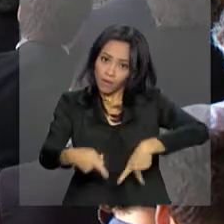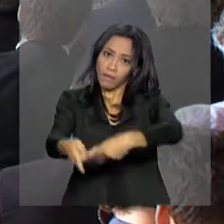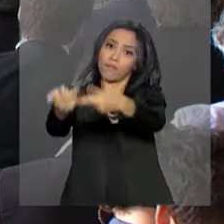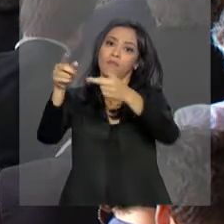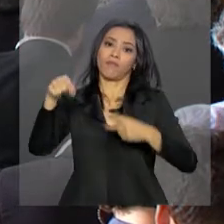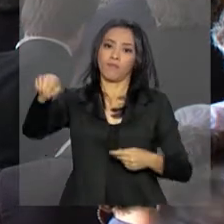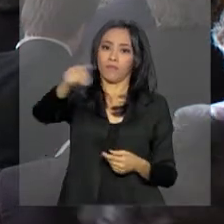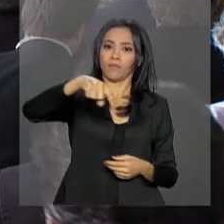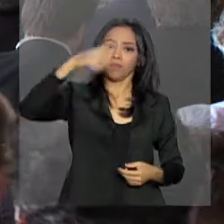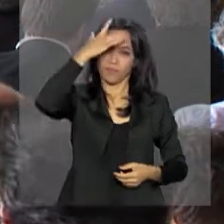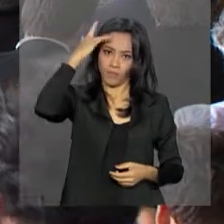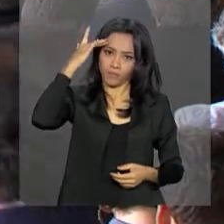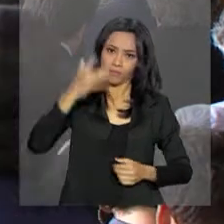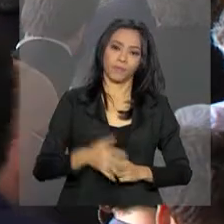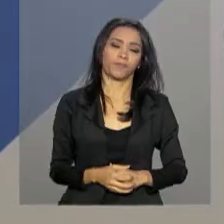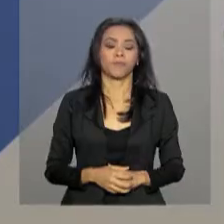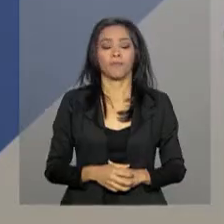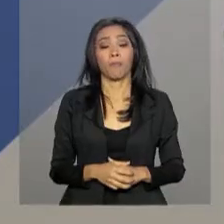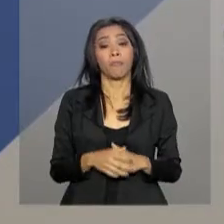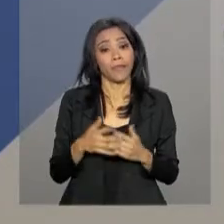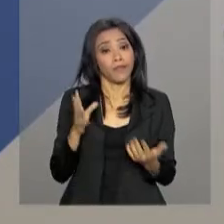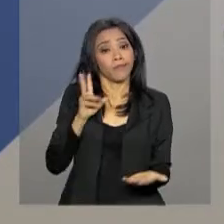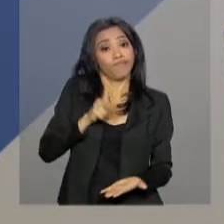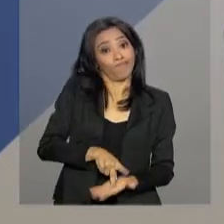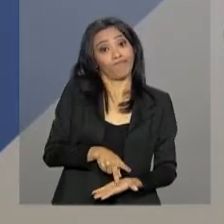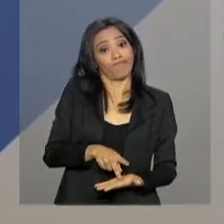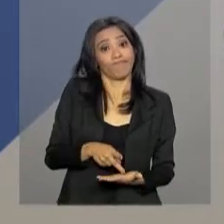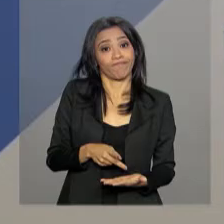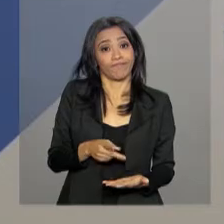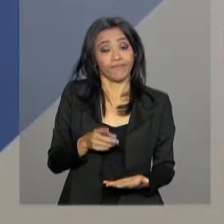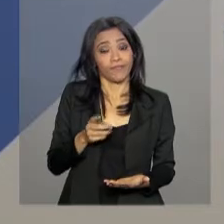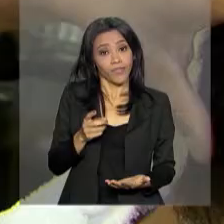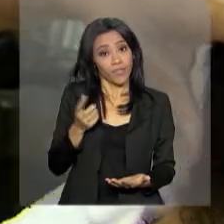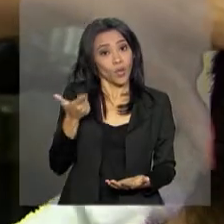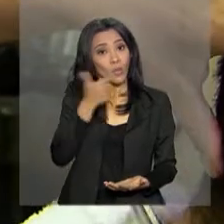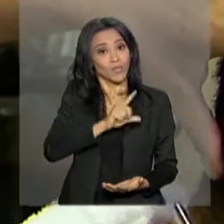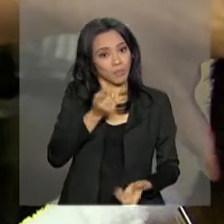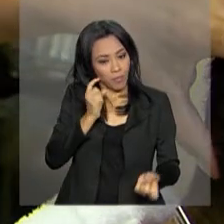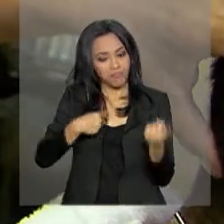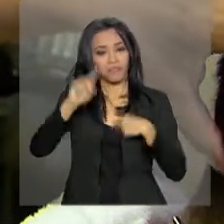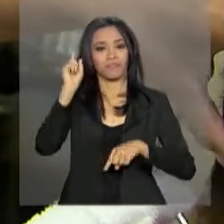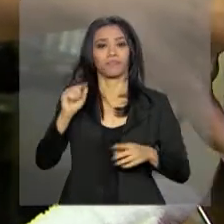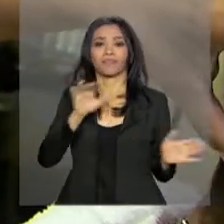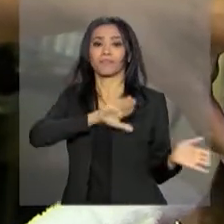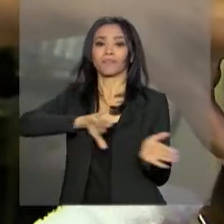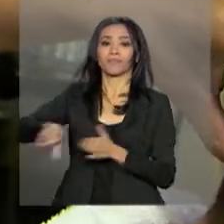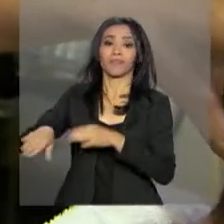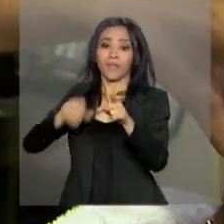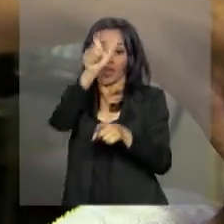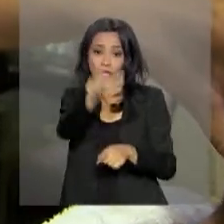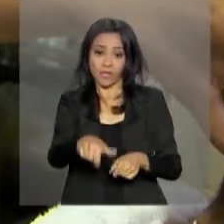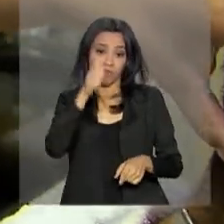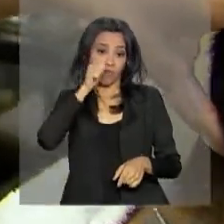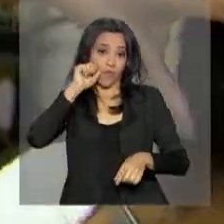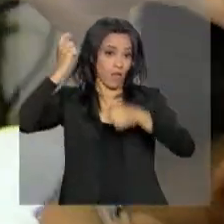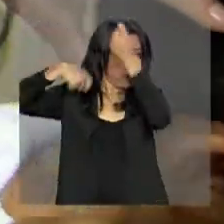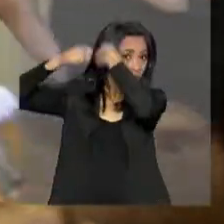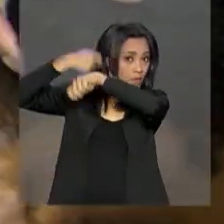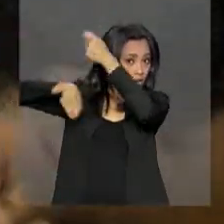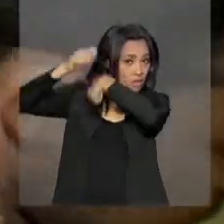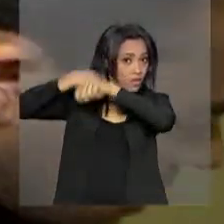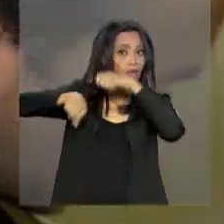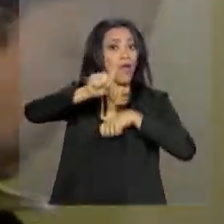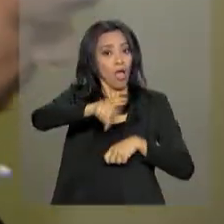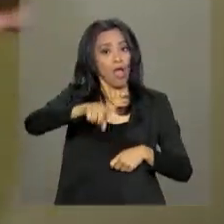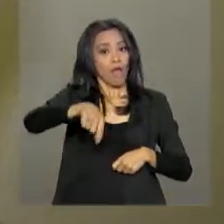pessoas. E realmente, tivemos sucesso. A cabeleireira Cláudia Costa faz parte do Cadastro